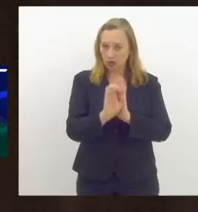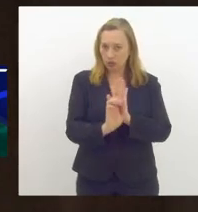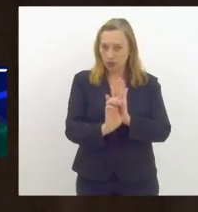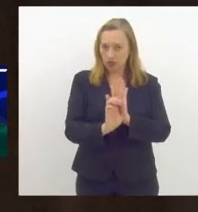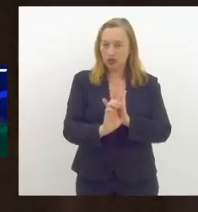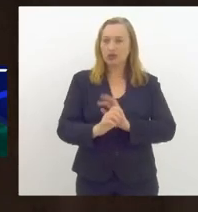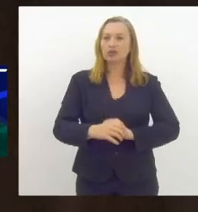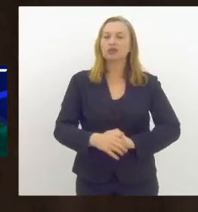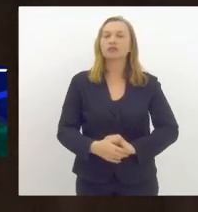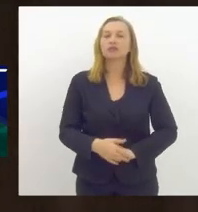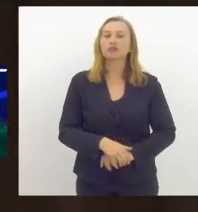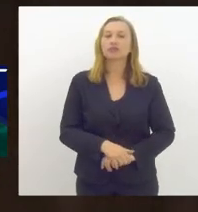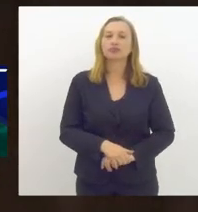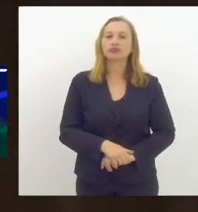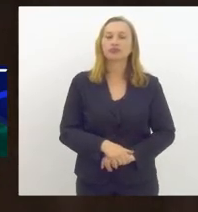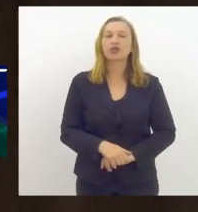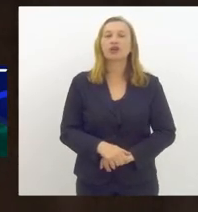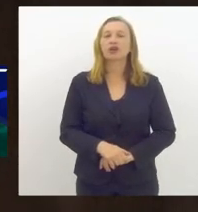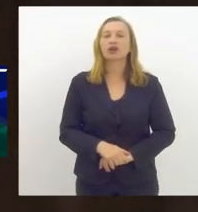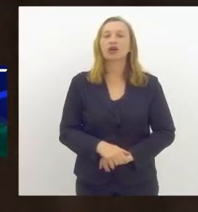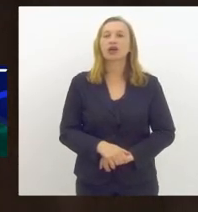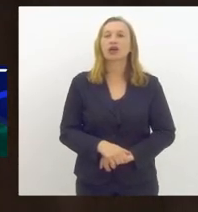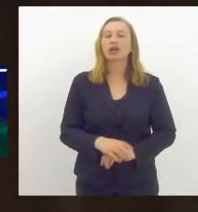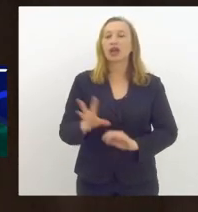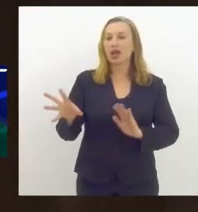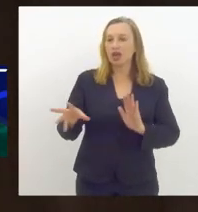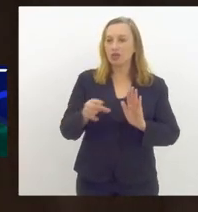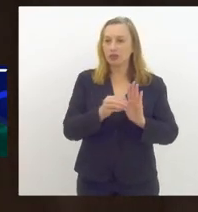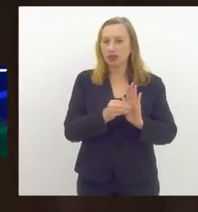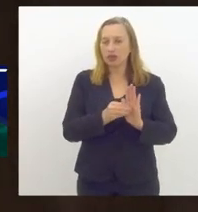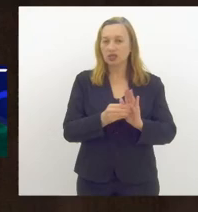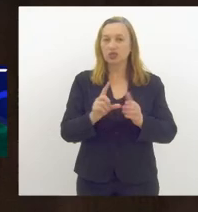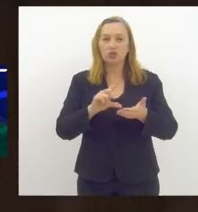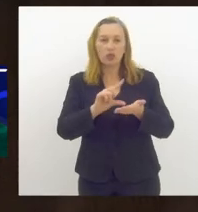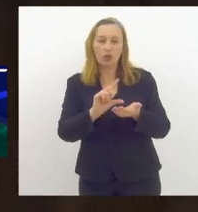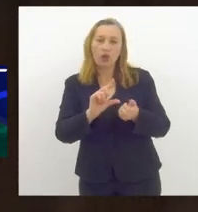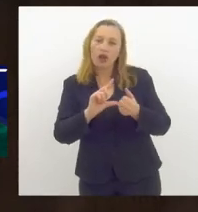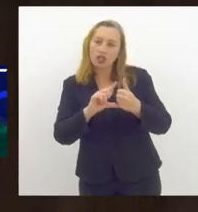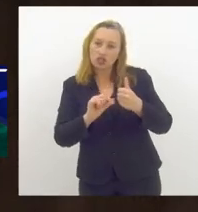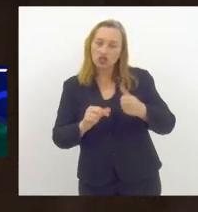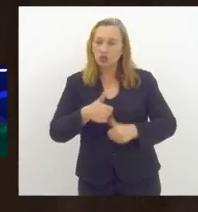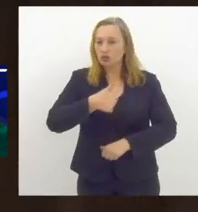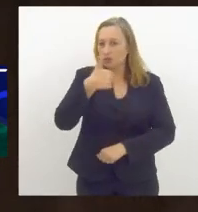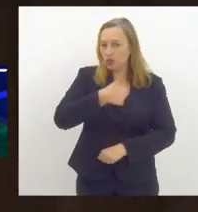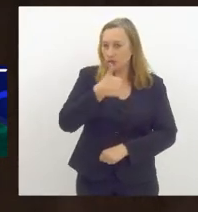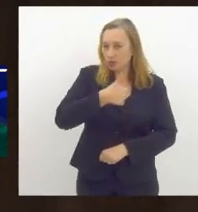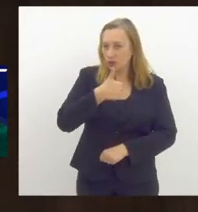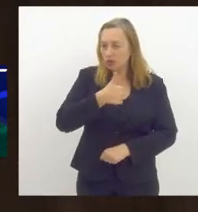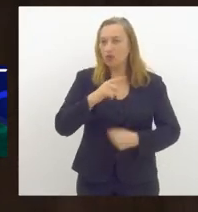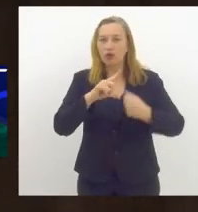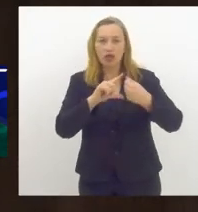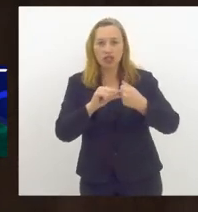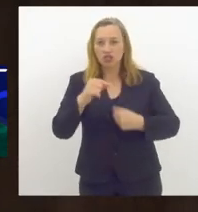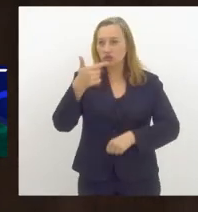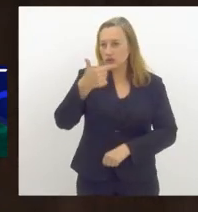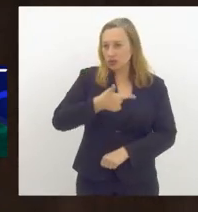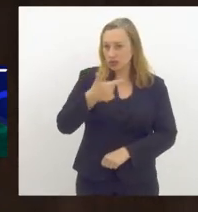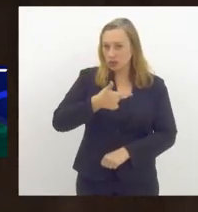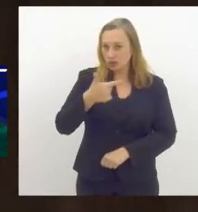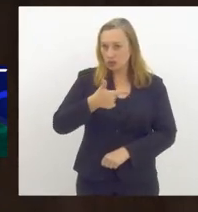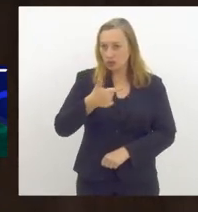emendas a ementa ao artigo 1º ao artigo 2º